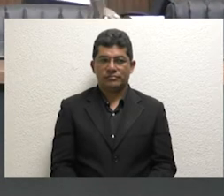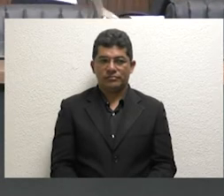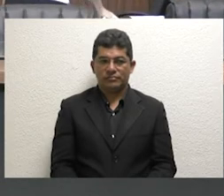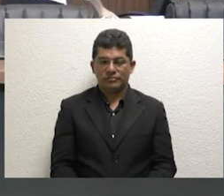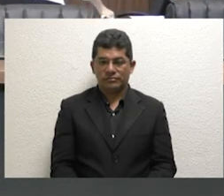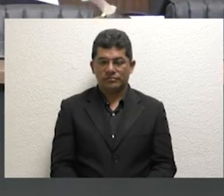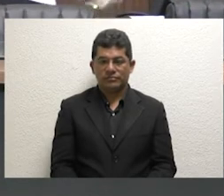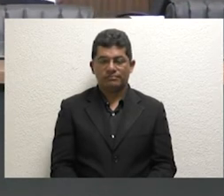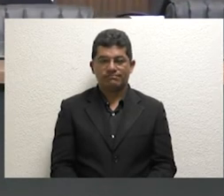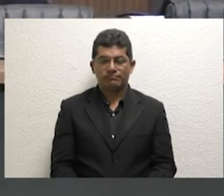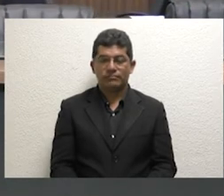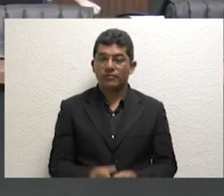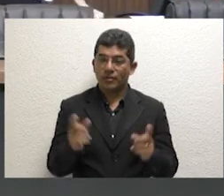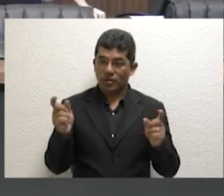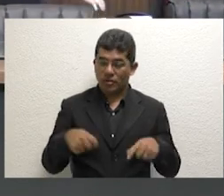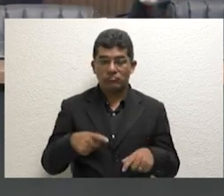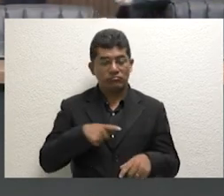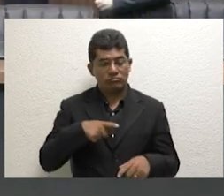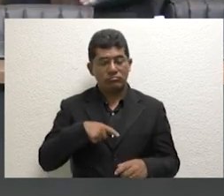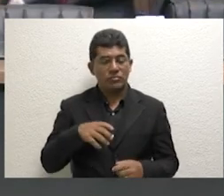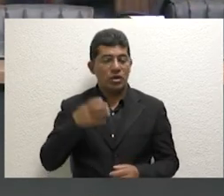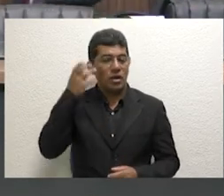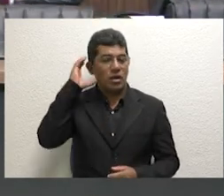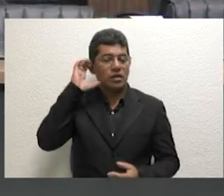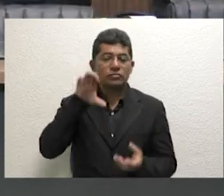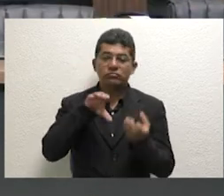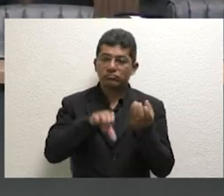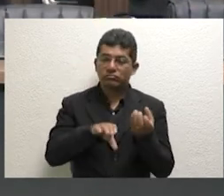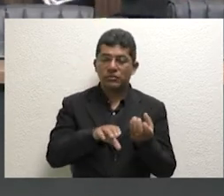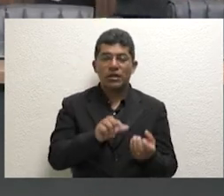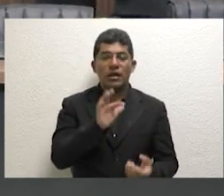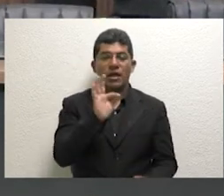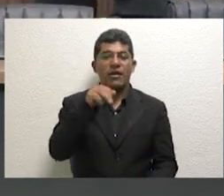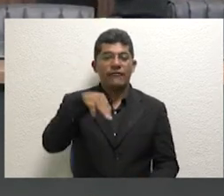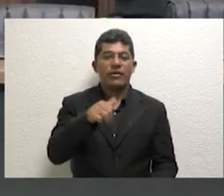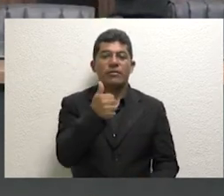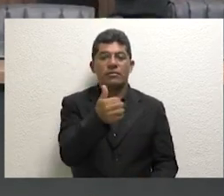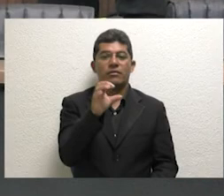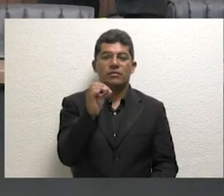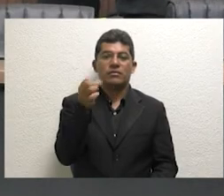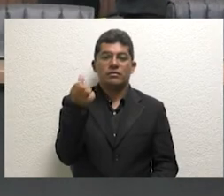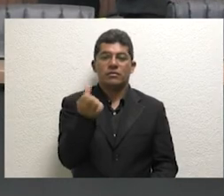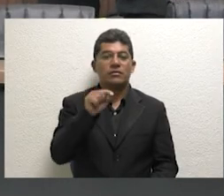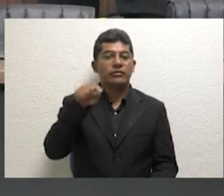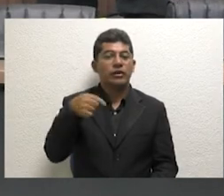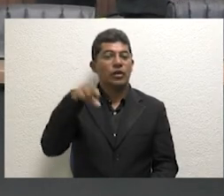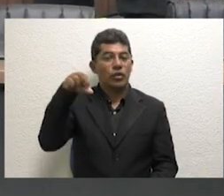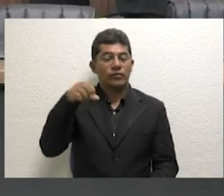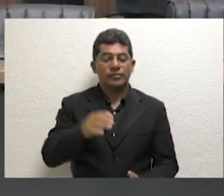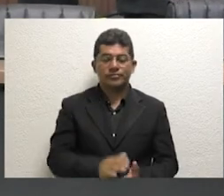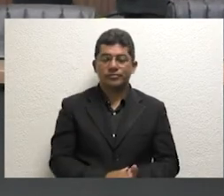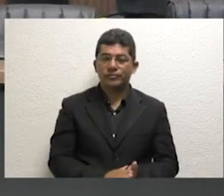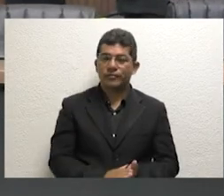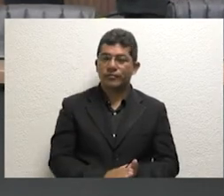ouça rádio aliança senado fm 106 vírgula 9 megahertz